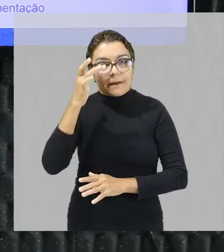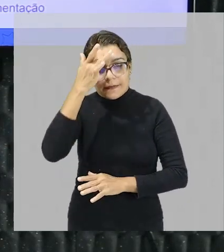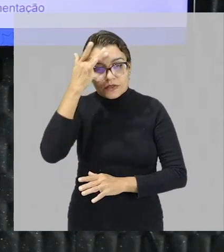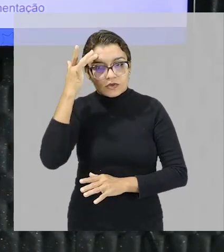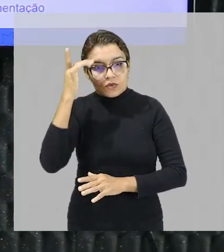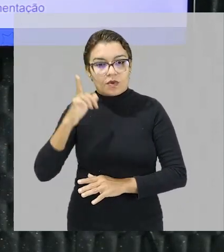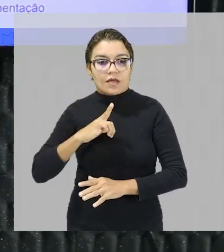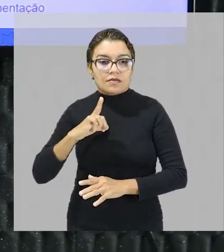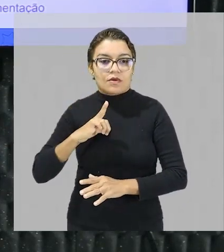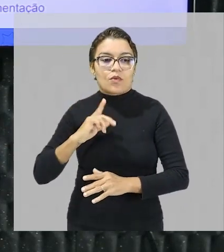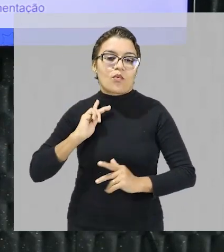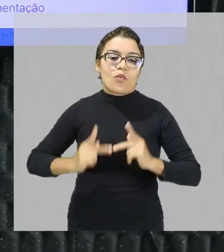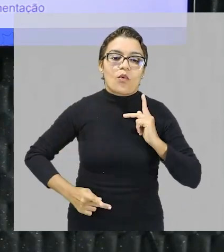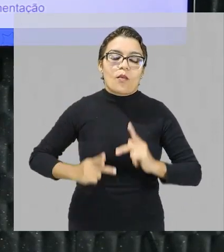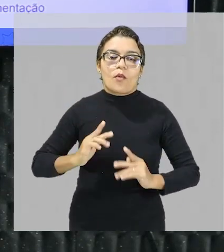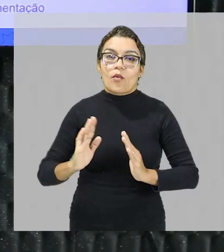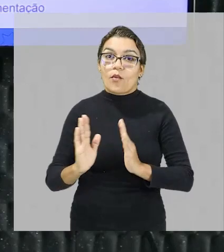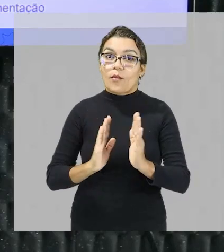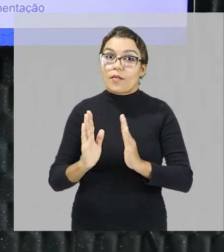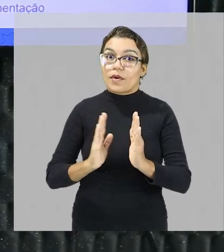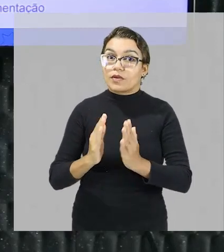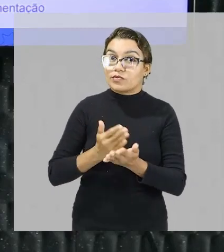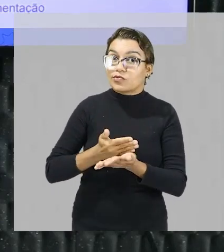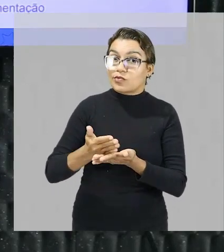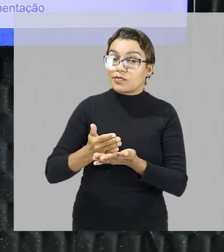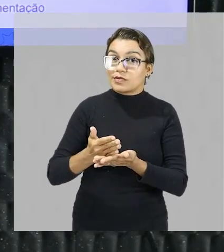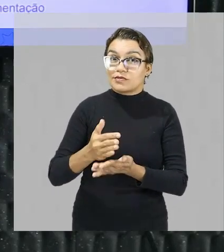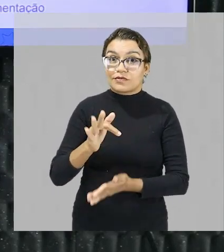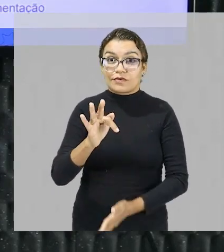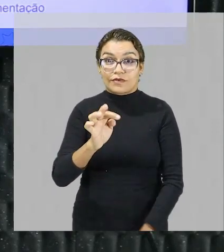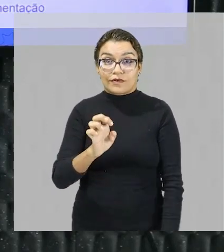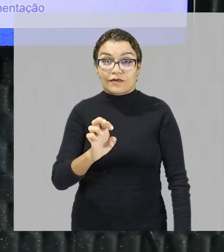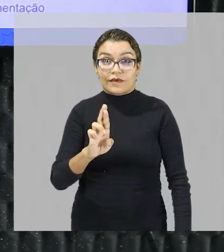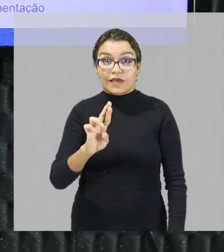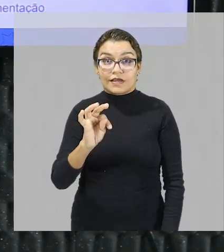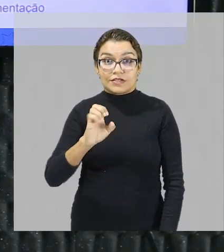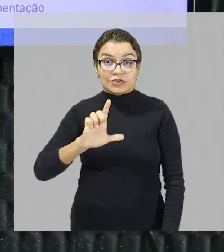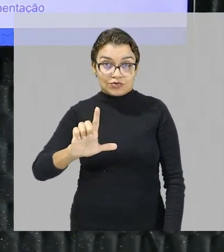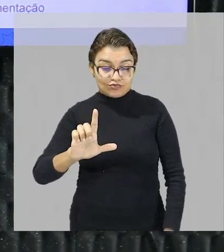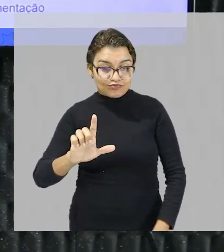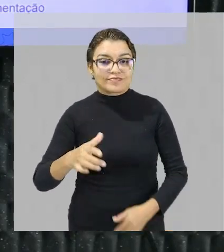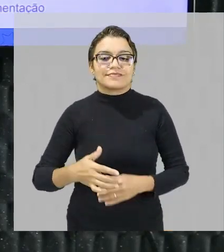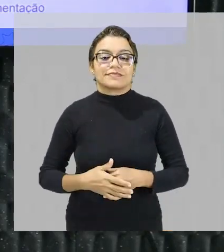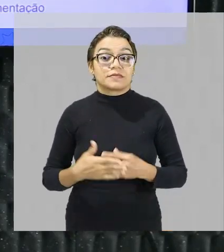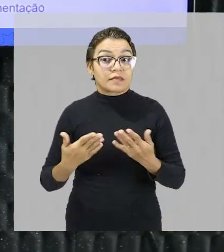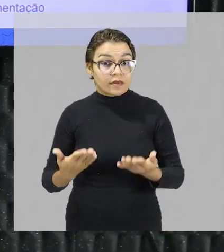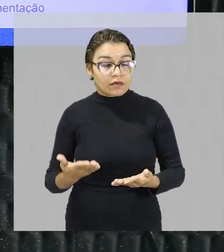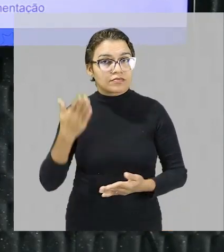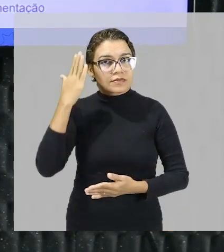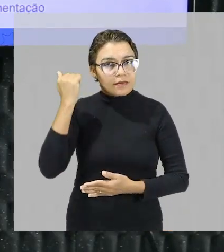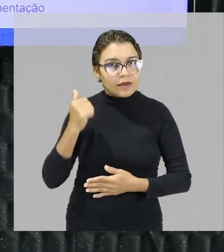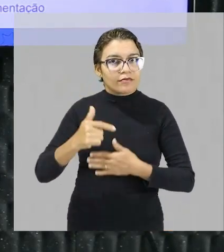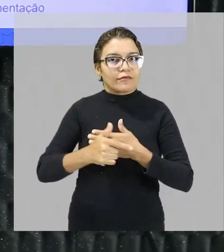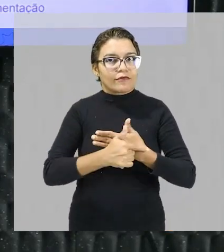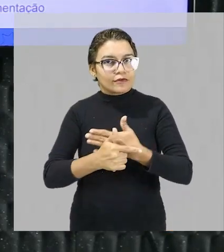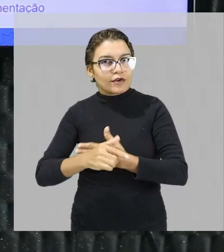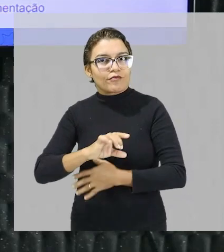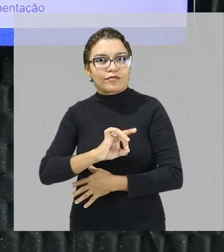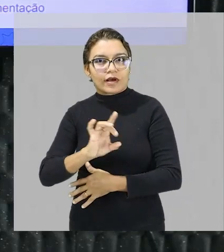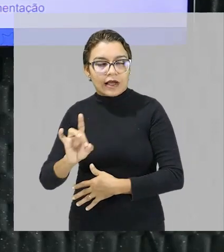desse hormônio está no início do período fértil, tá? Então, sabendo dessas funções, a gente